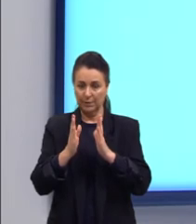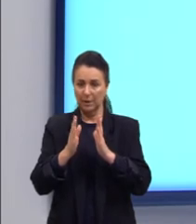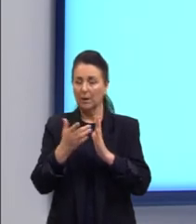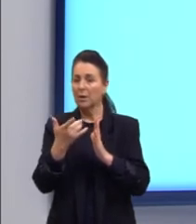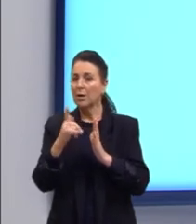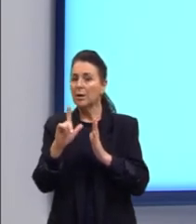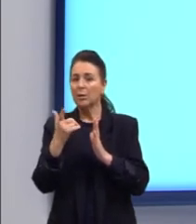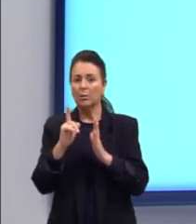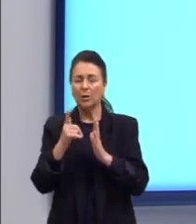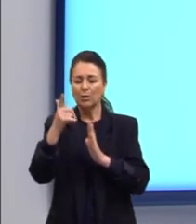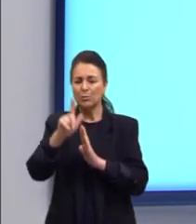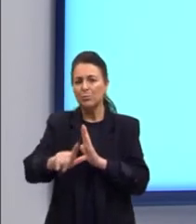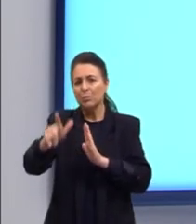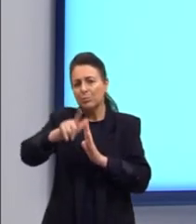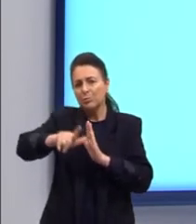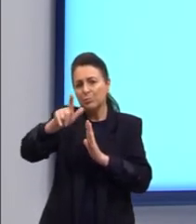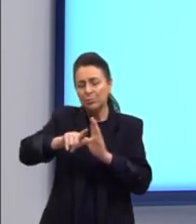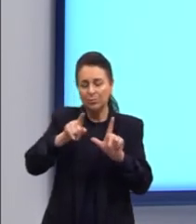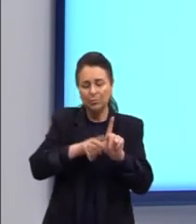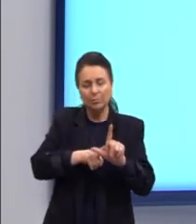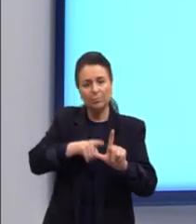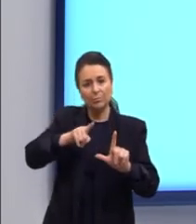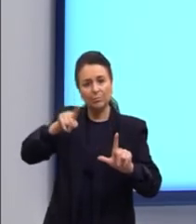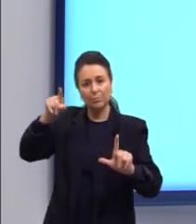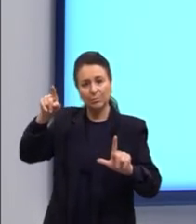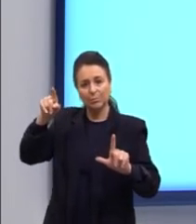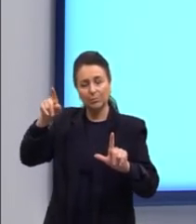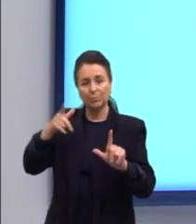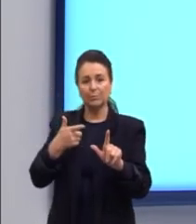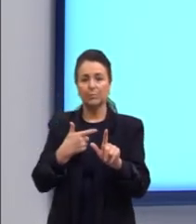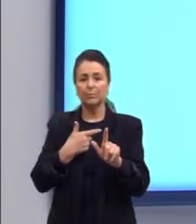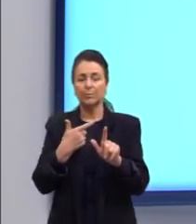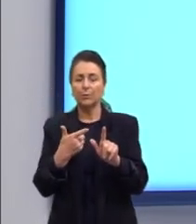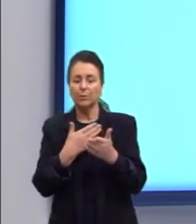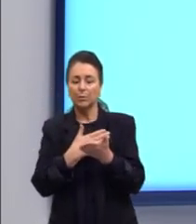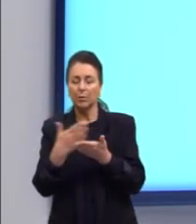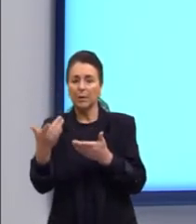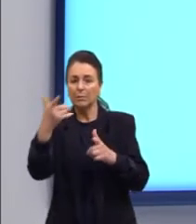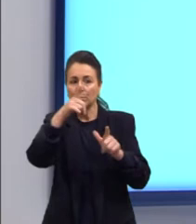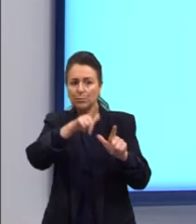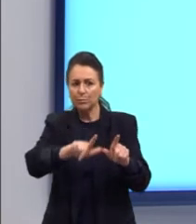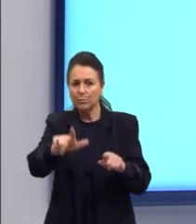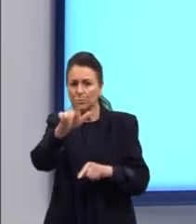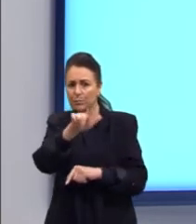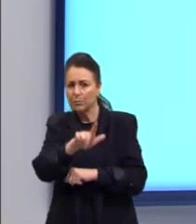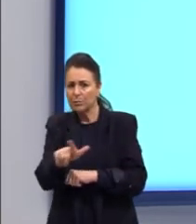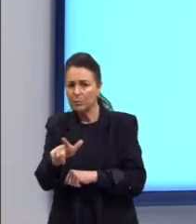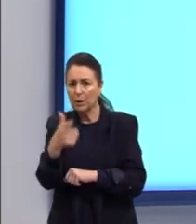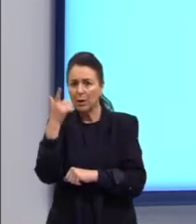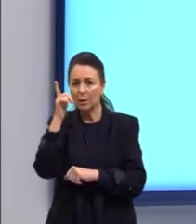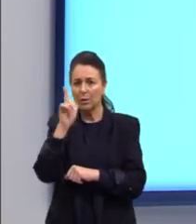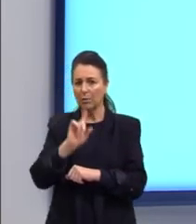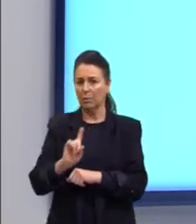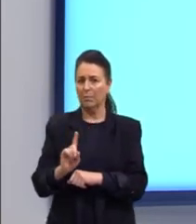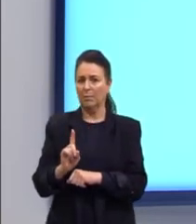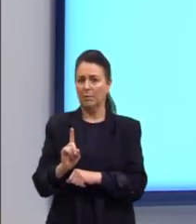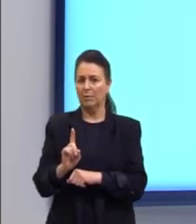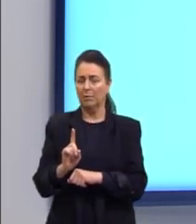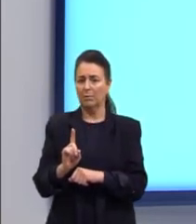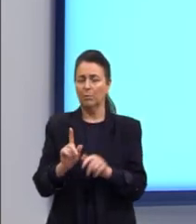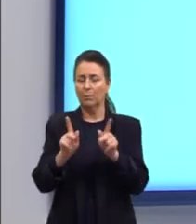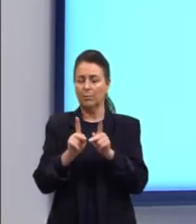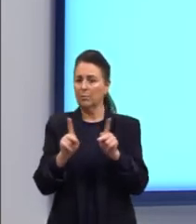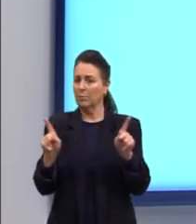aquelas repetições do nosso gráfico no momento que o gráfico começa a se repetir a gente não considera mais que é um